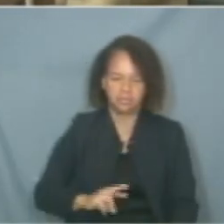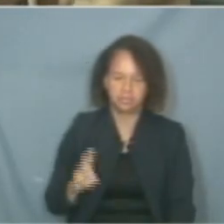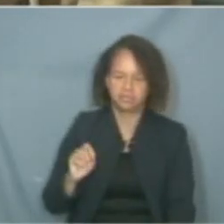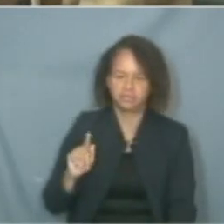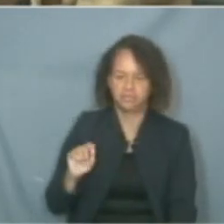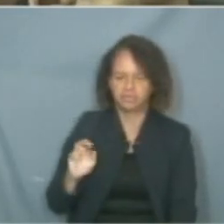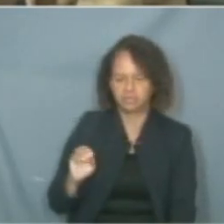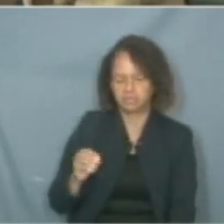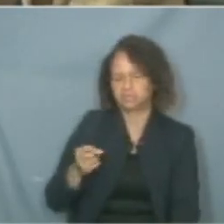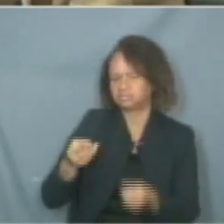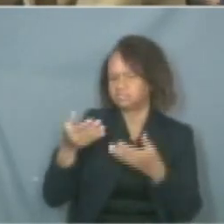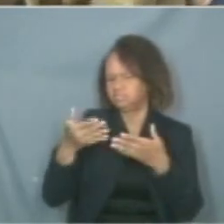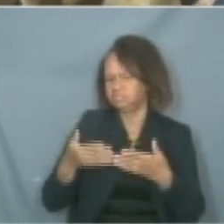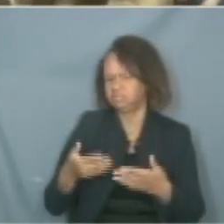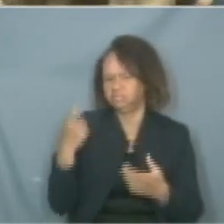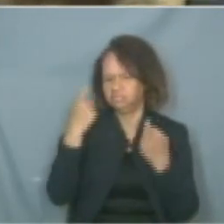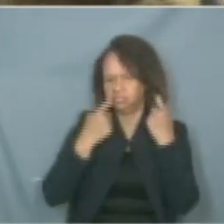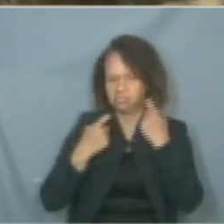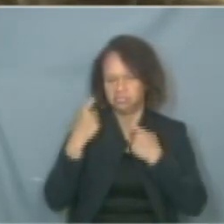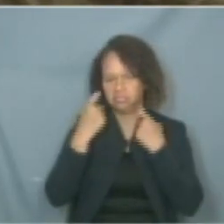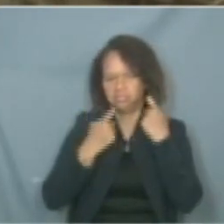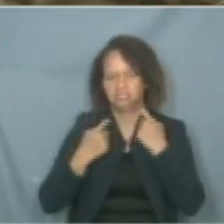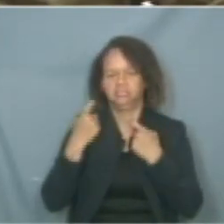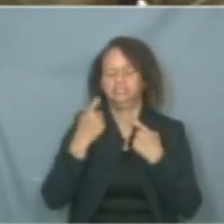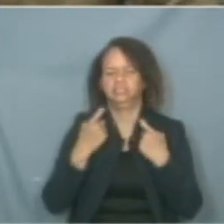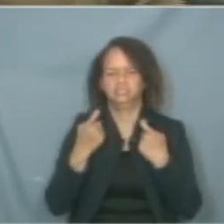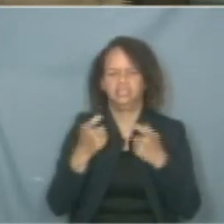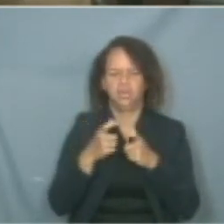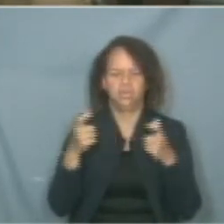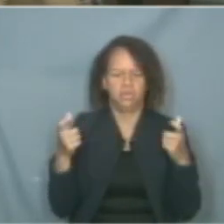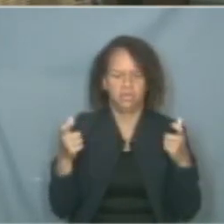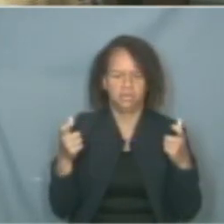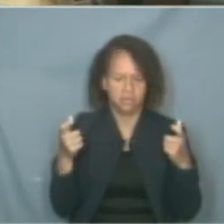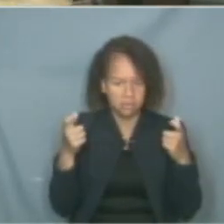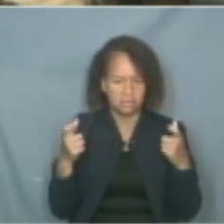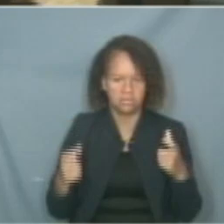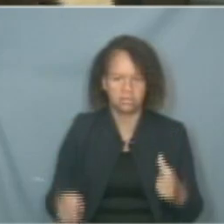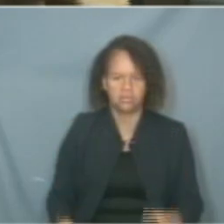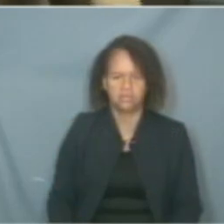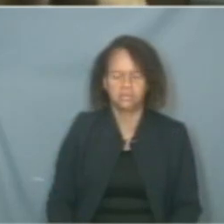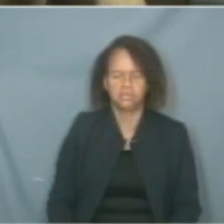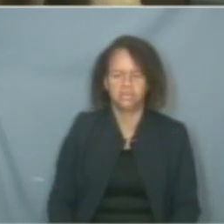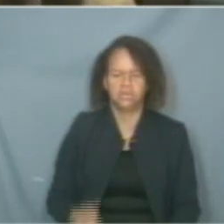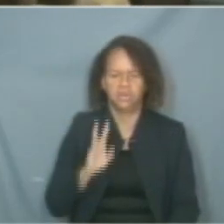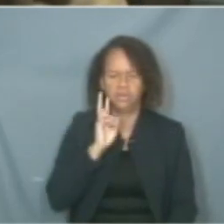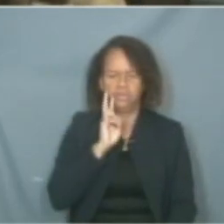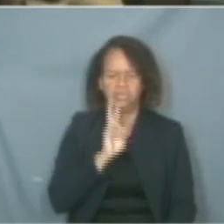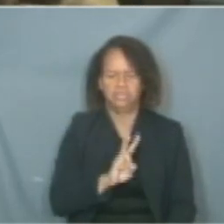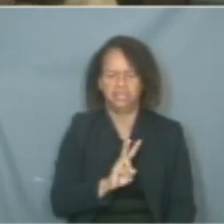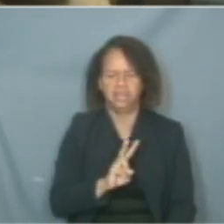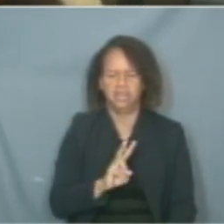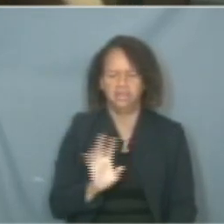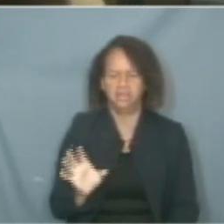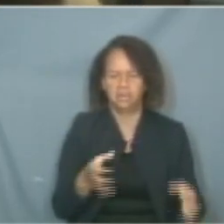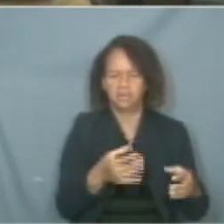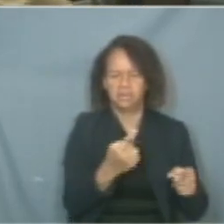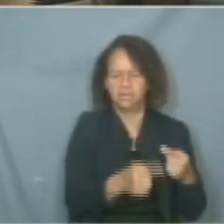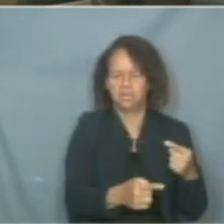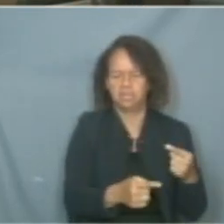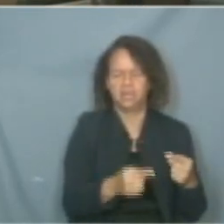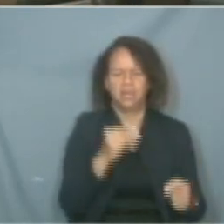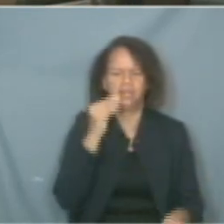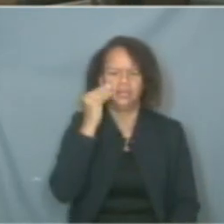E queria relatar uma preocupação enorme aqui a todos os pares. Eu estou vendo a oposição